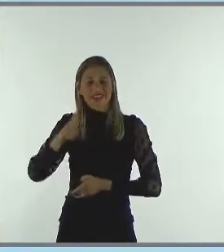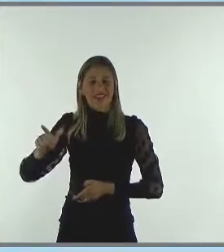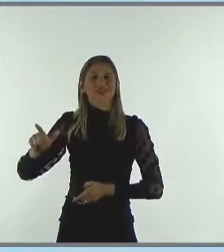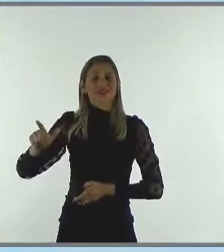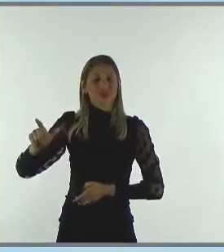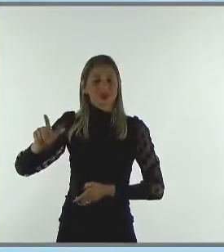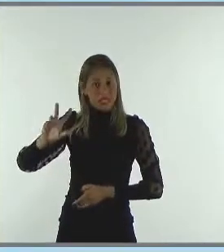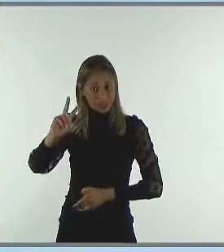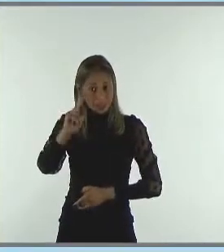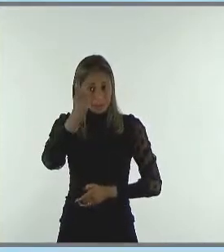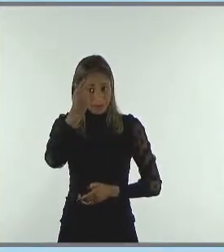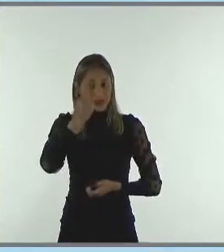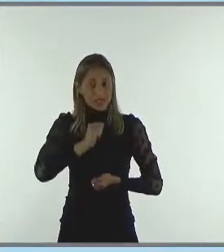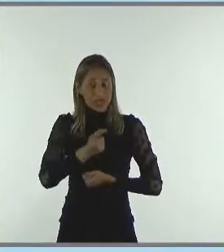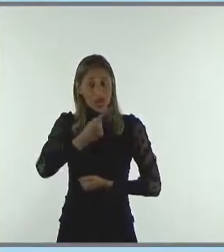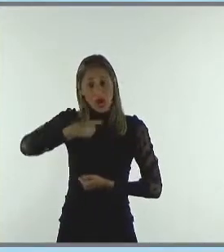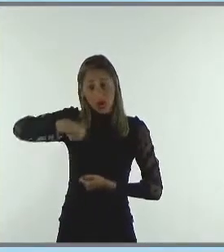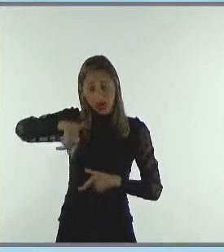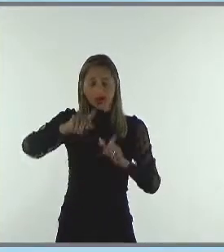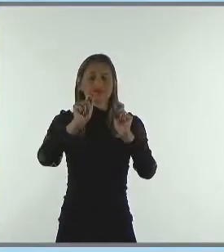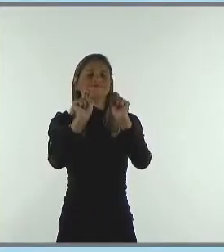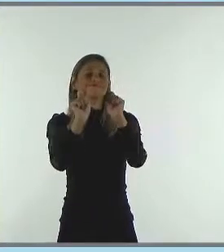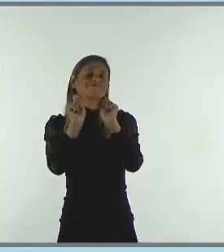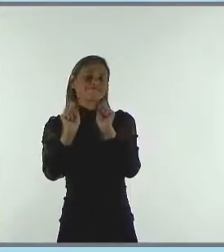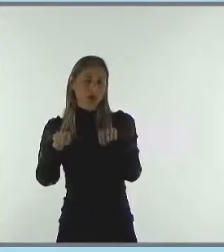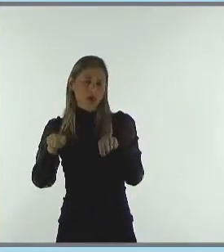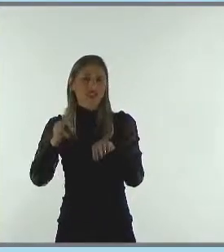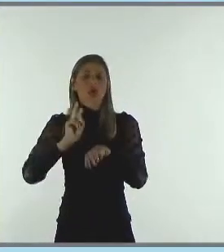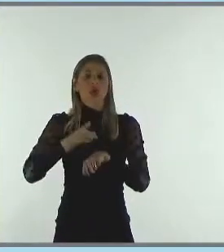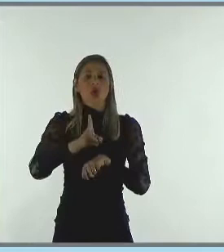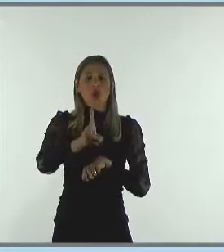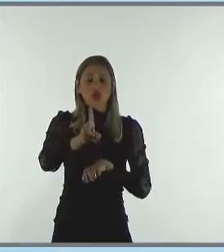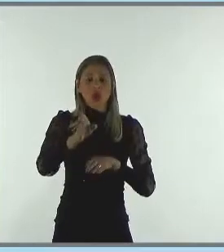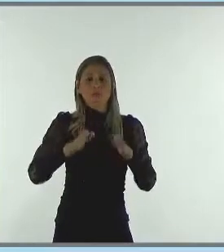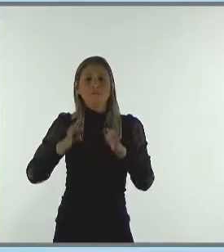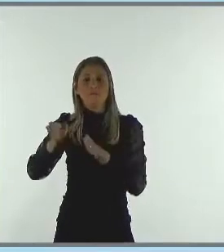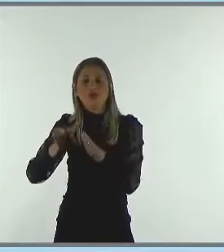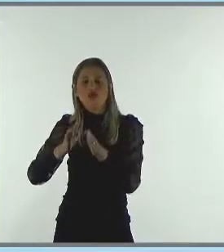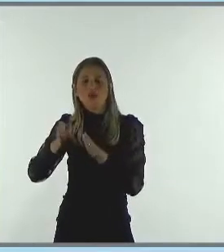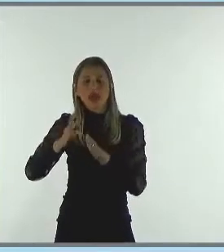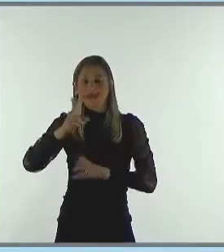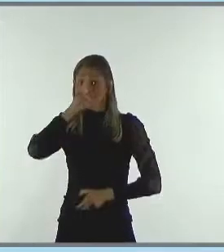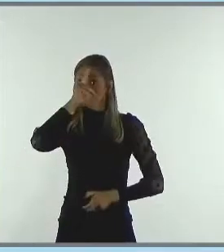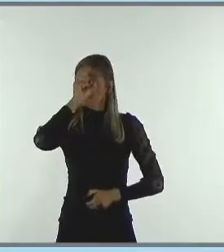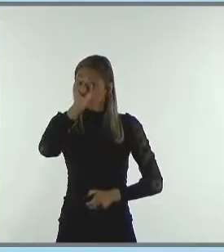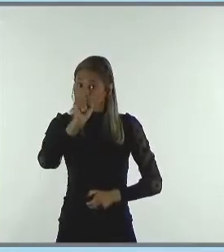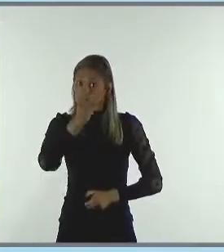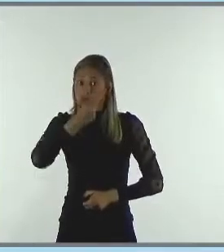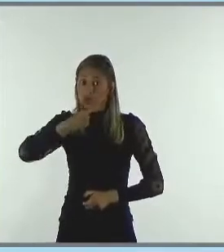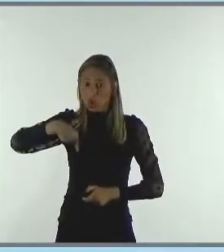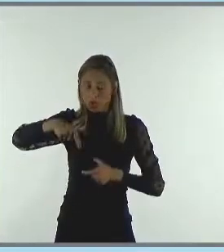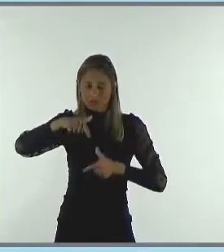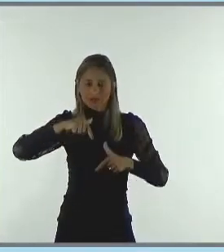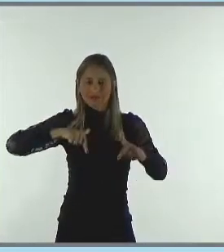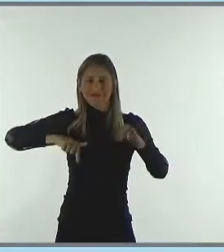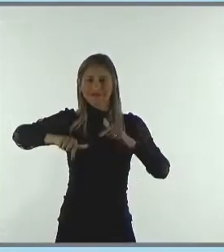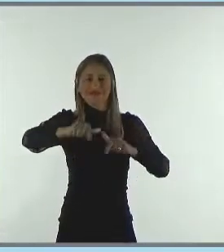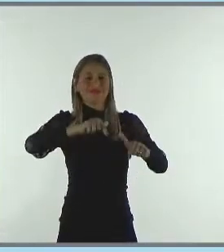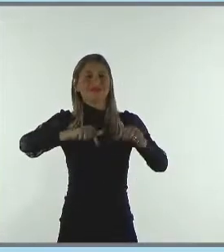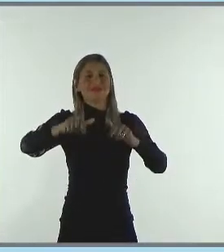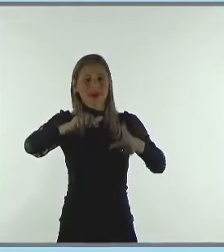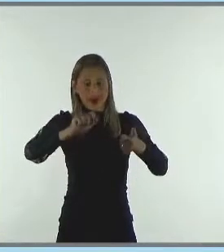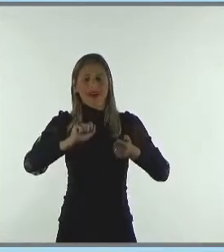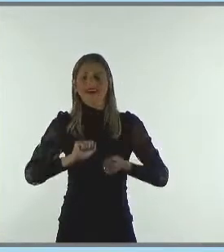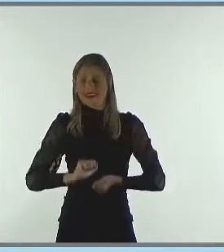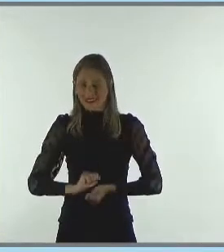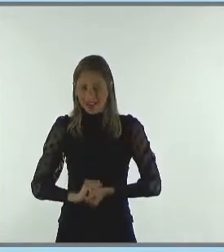Horizonte, para que a gente possa continuar nesse movimento de fortalecimento do nosso mercado, de